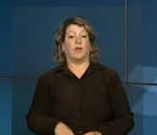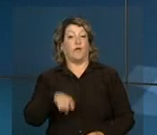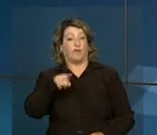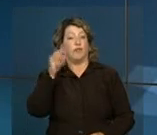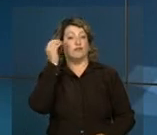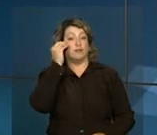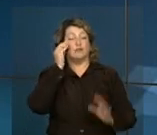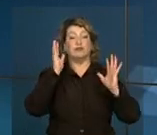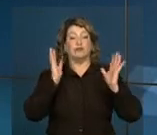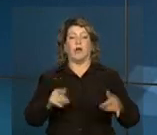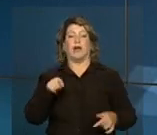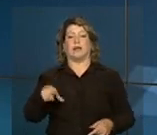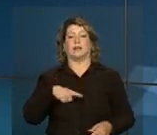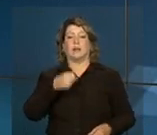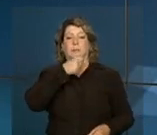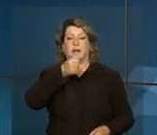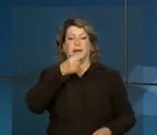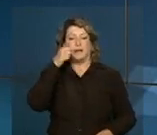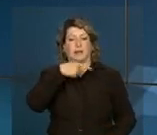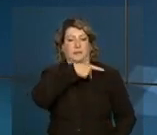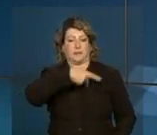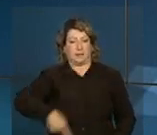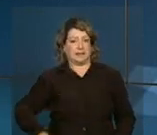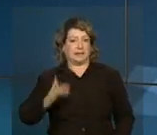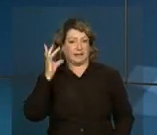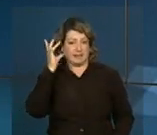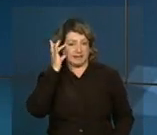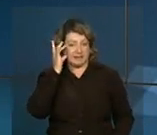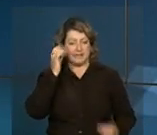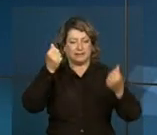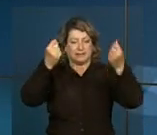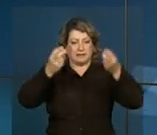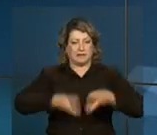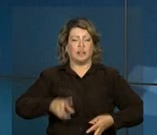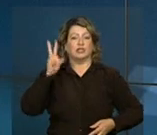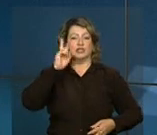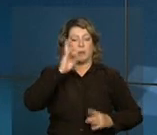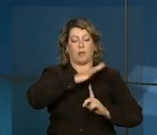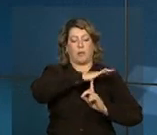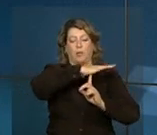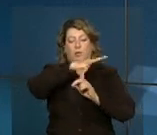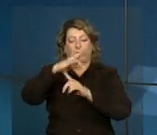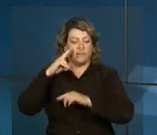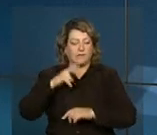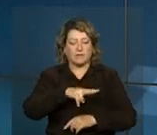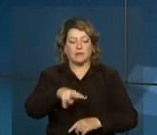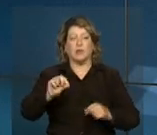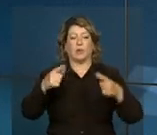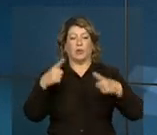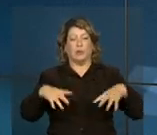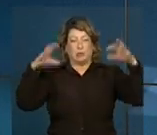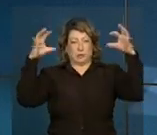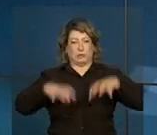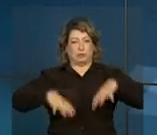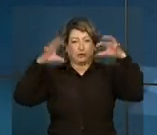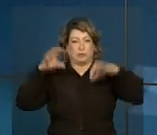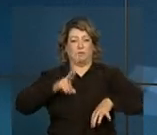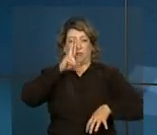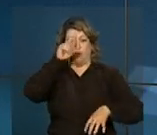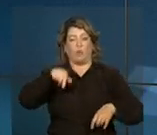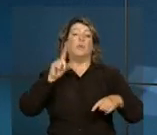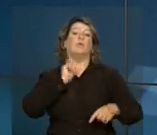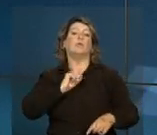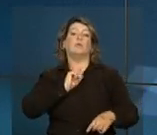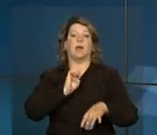Você acompanhou a entrevista concedida pela presidenta Dilma Rousseff após sobrevoar áreas atingidas por fortes chuvas no estado de